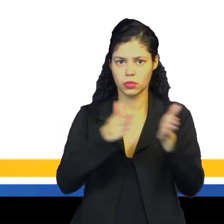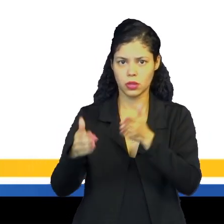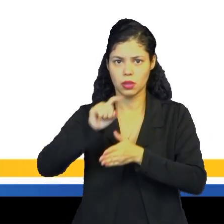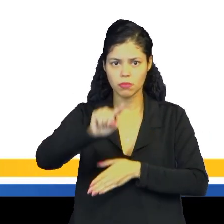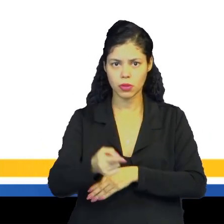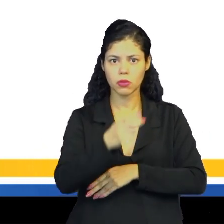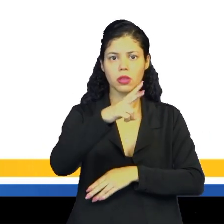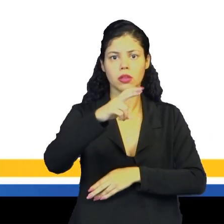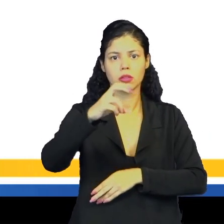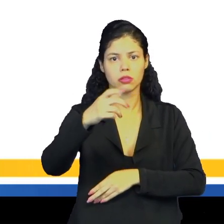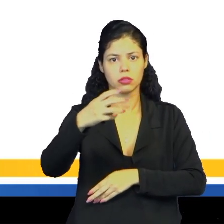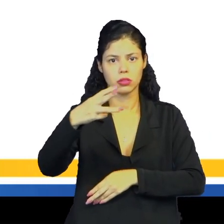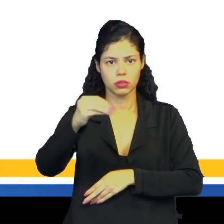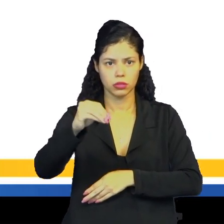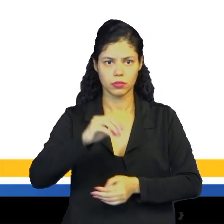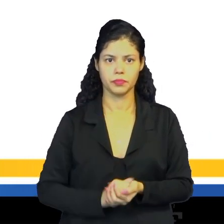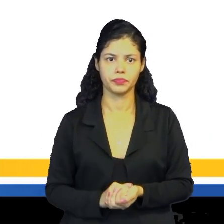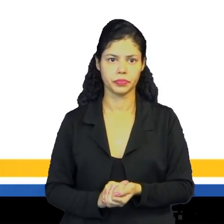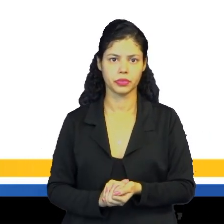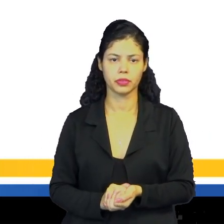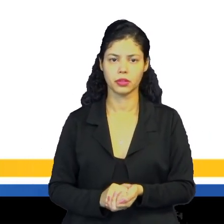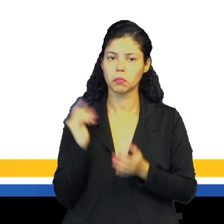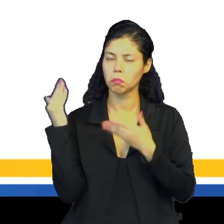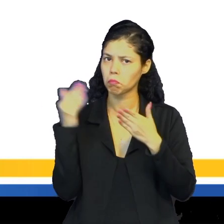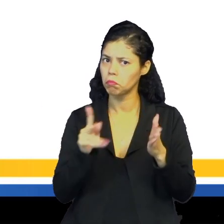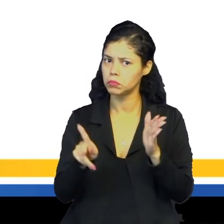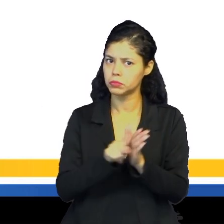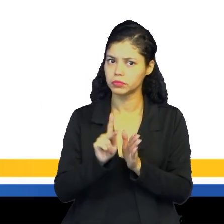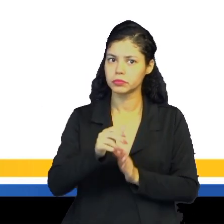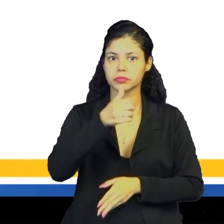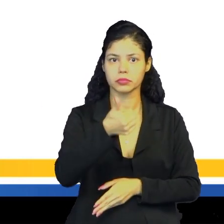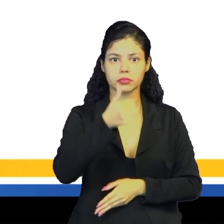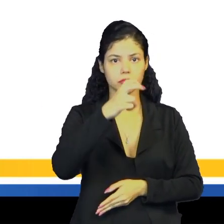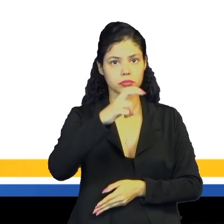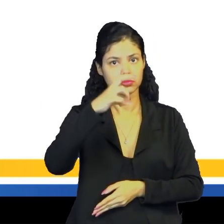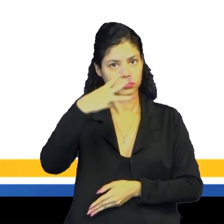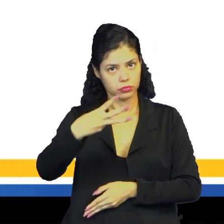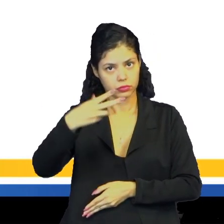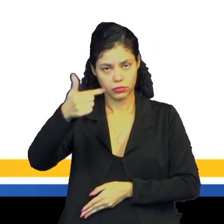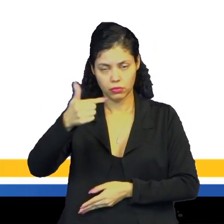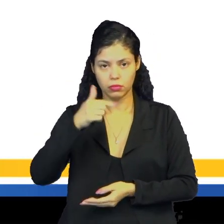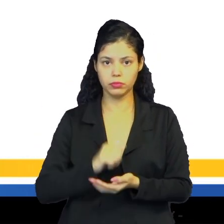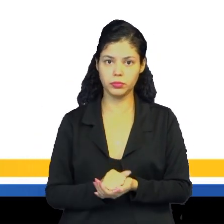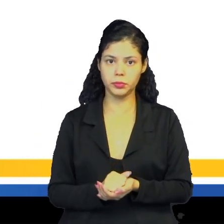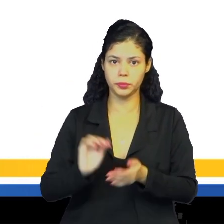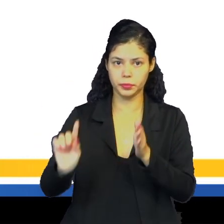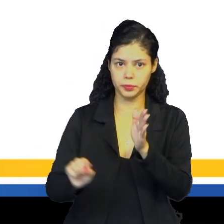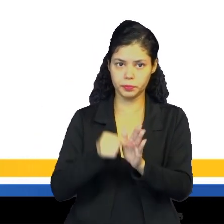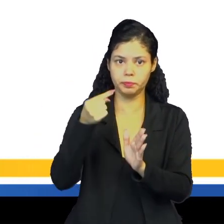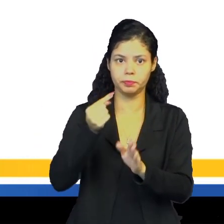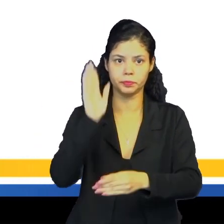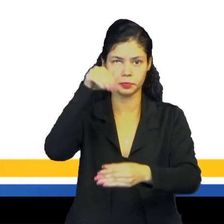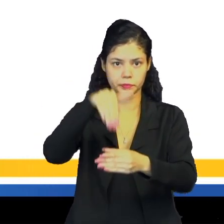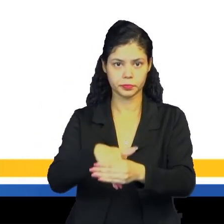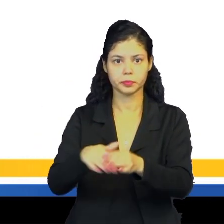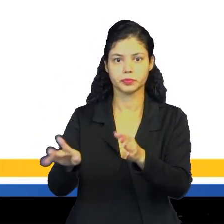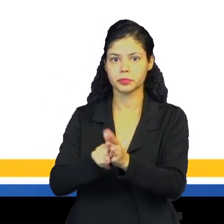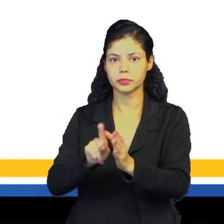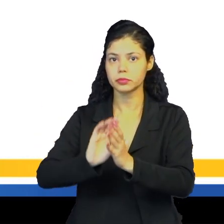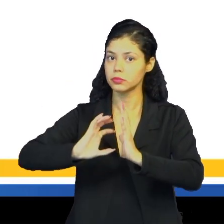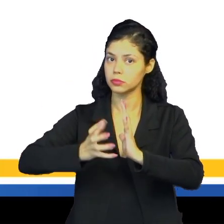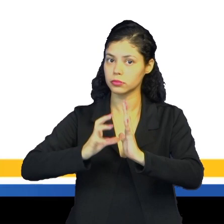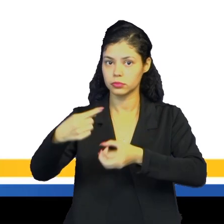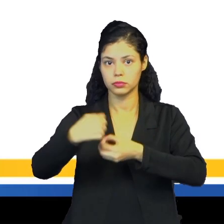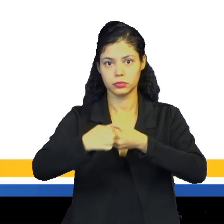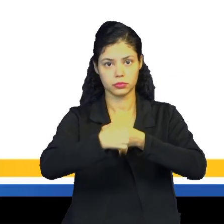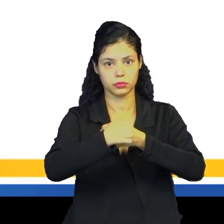de 1530. Para ser mais específica, em 1532, que ocorreu a primeira eleição para a Câmara